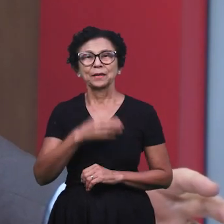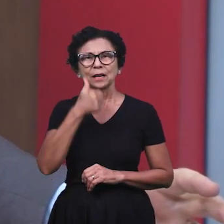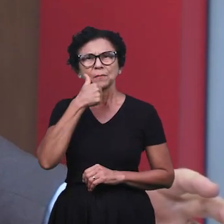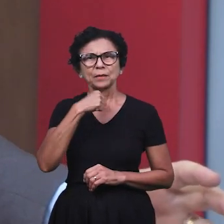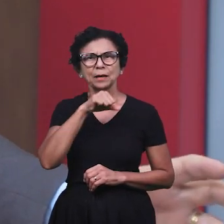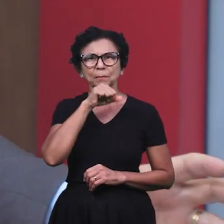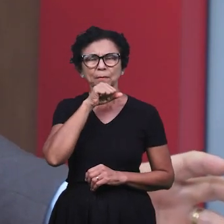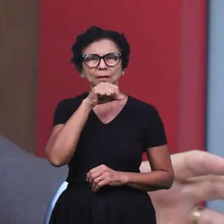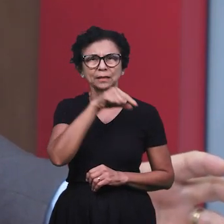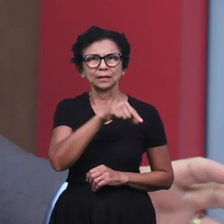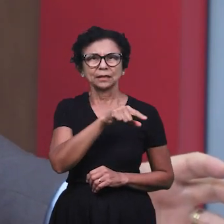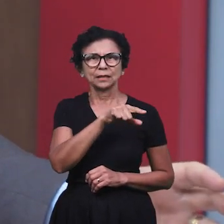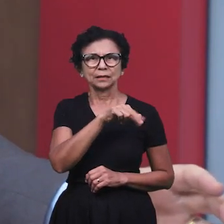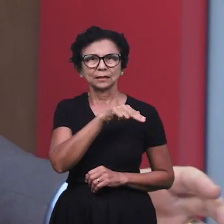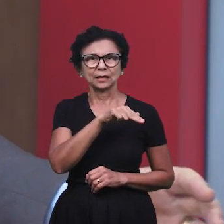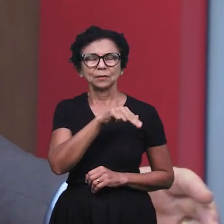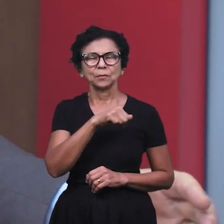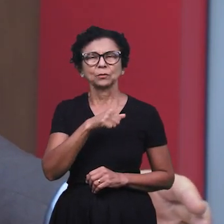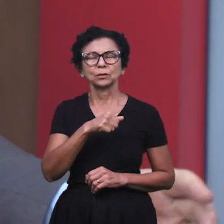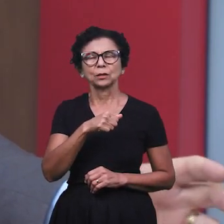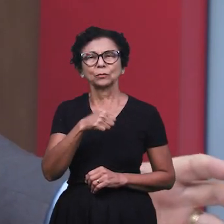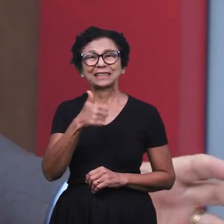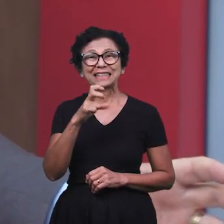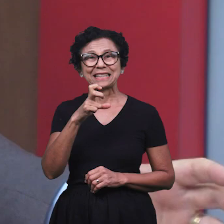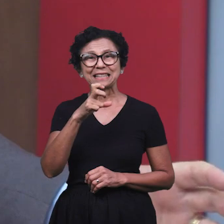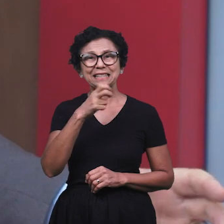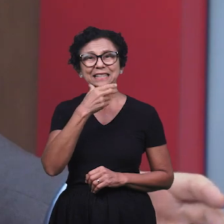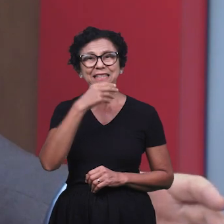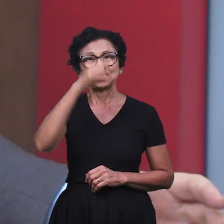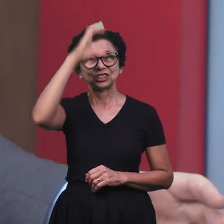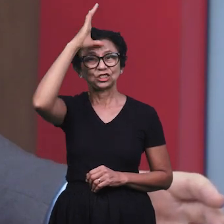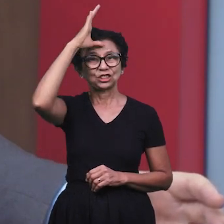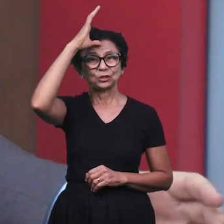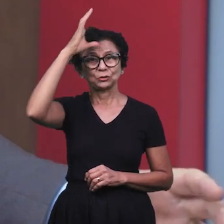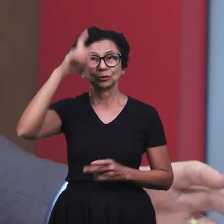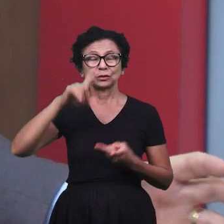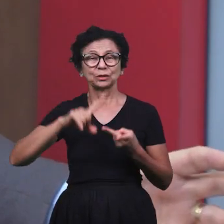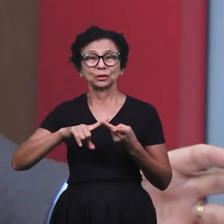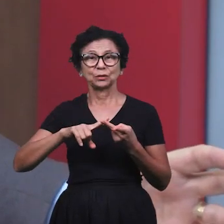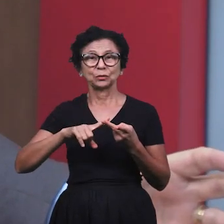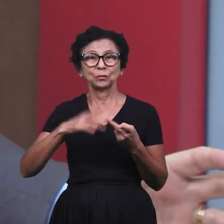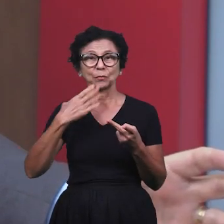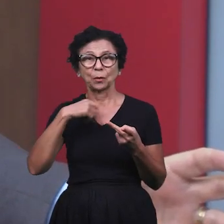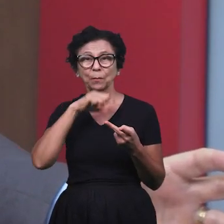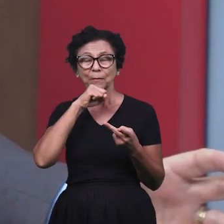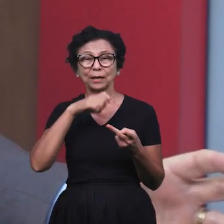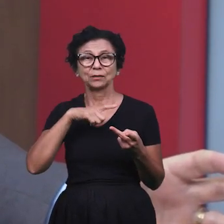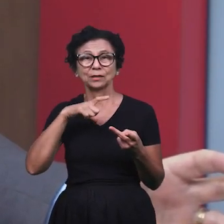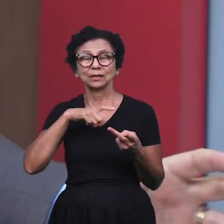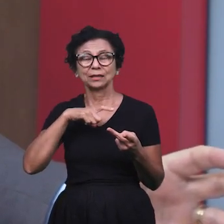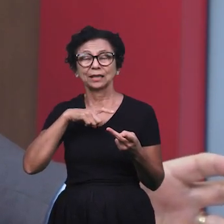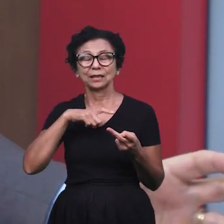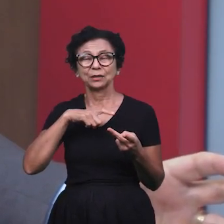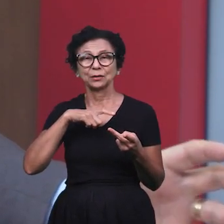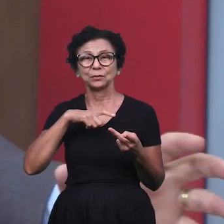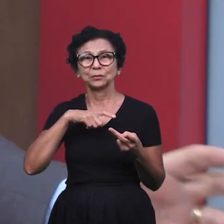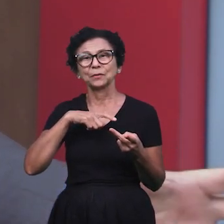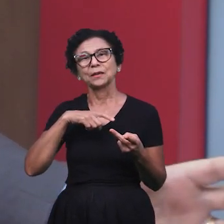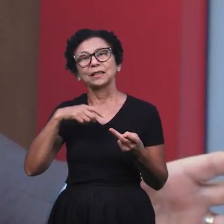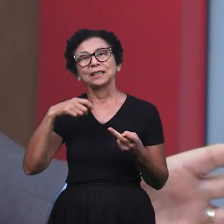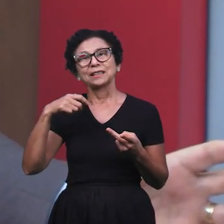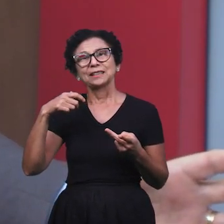da minha mãe e 10 tios do lado do meu pai. E nós somos